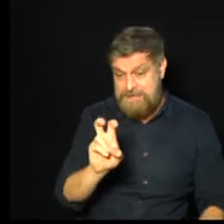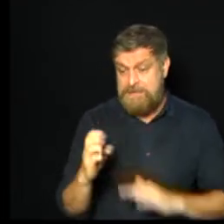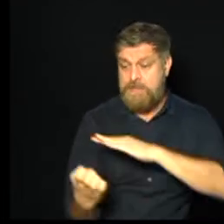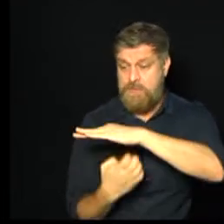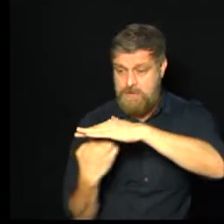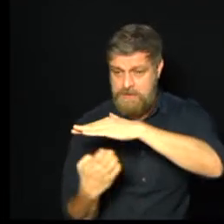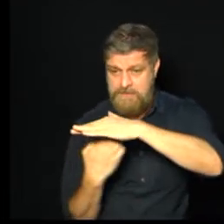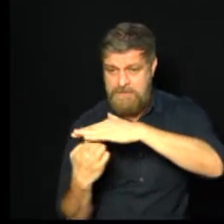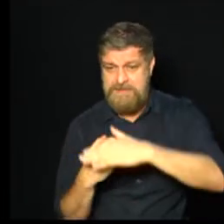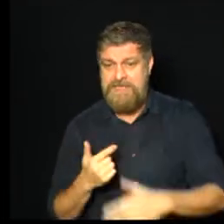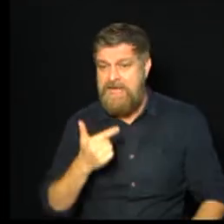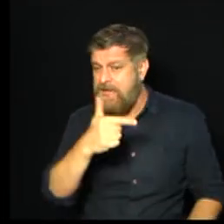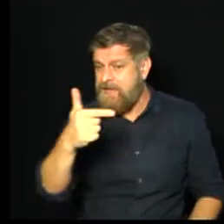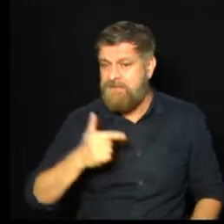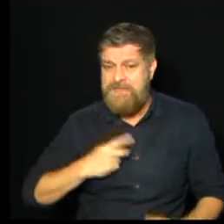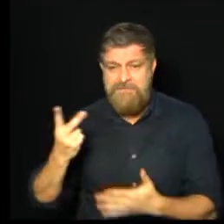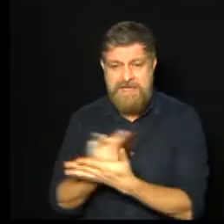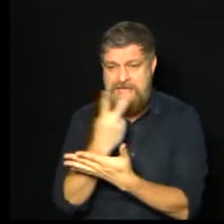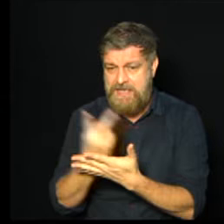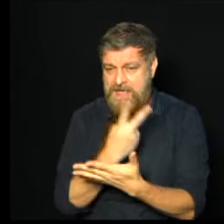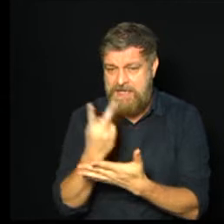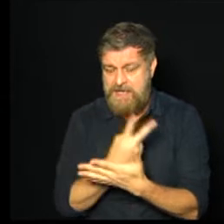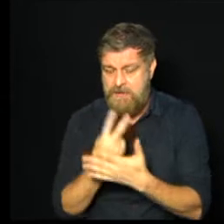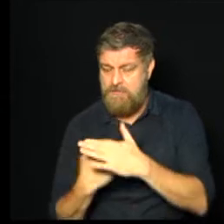sem impugnações em erros por parte das